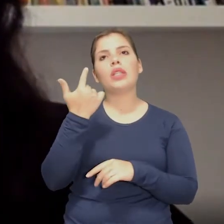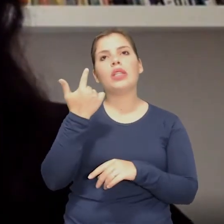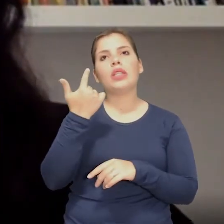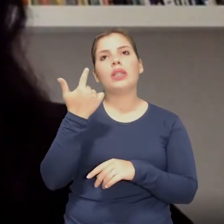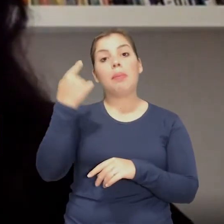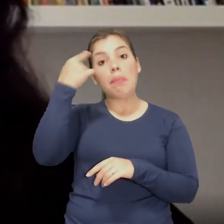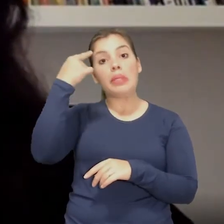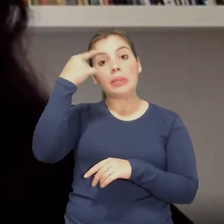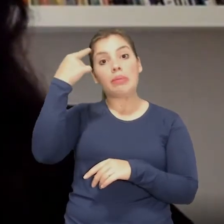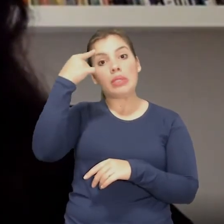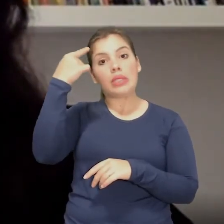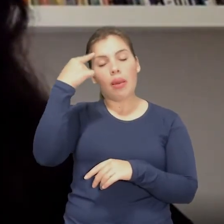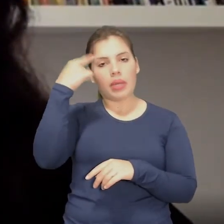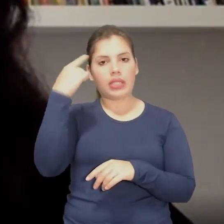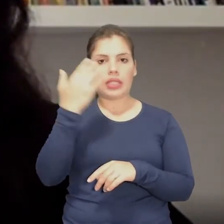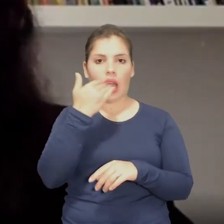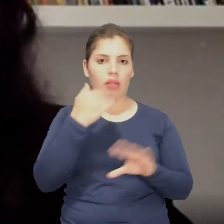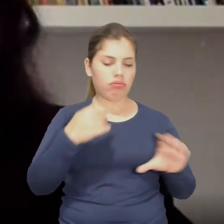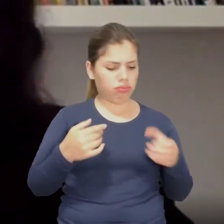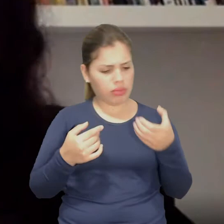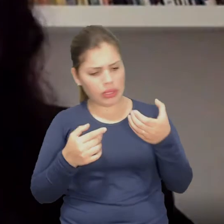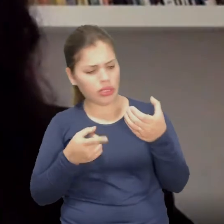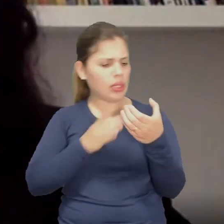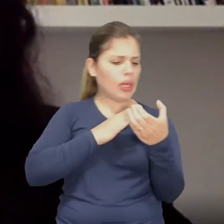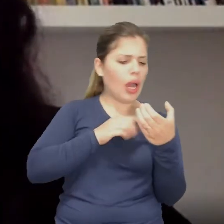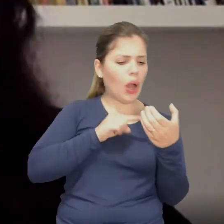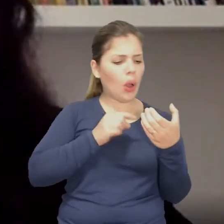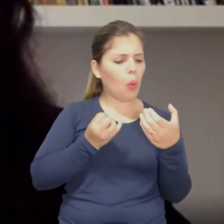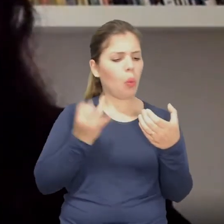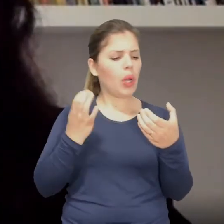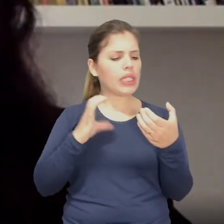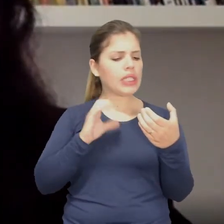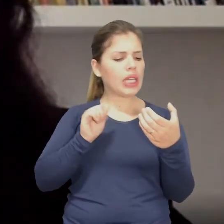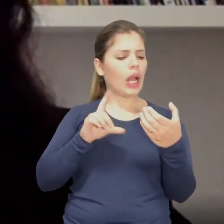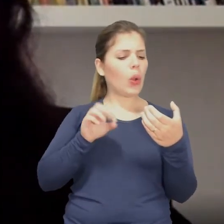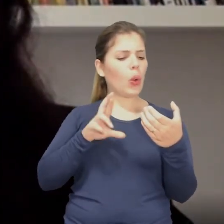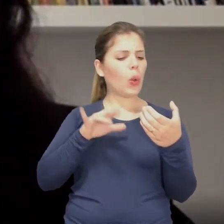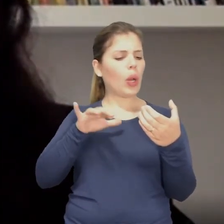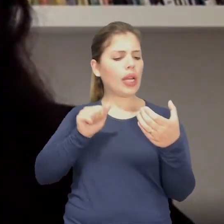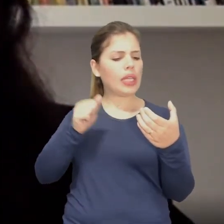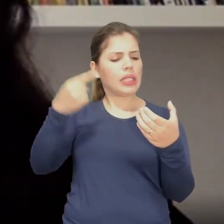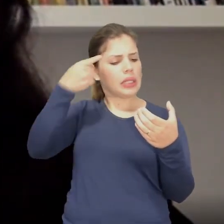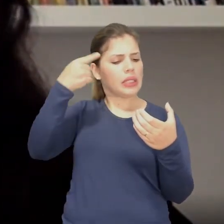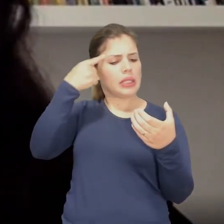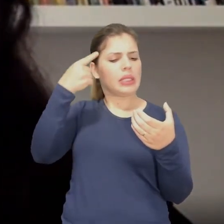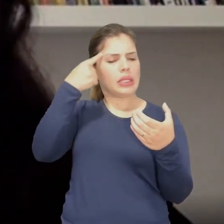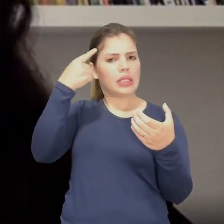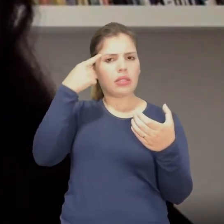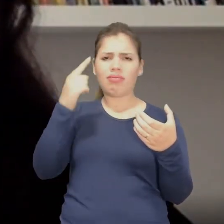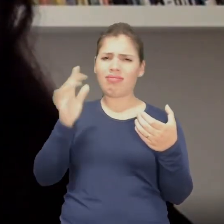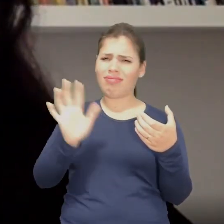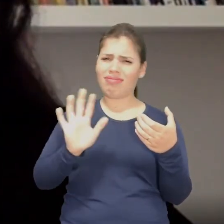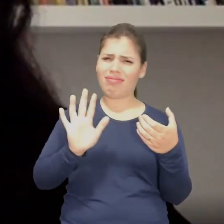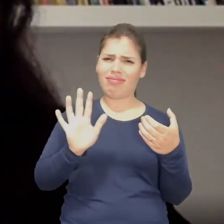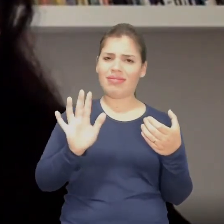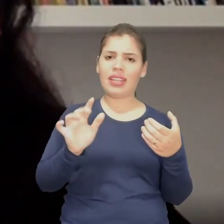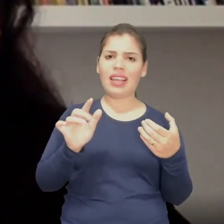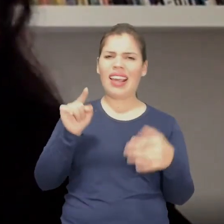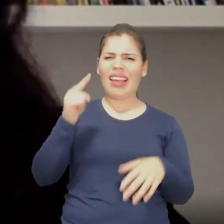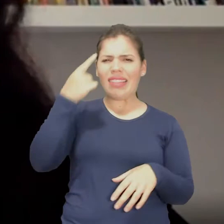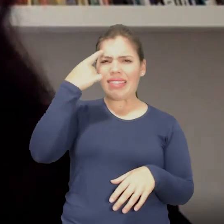foco de caloria, sabe? A ideia de que o nosso peso